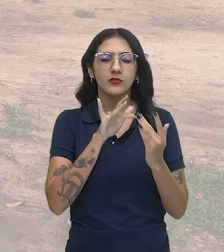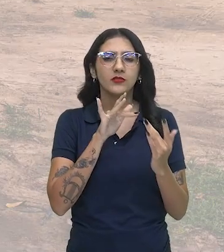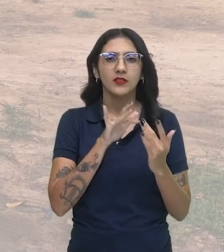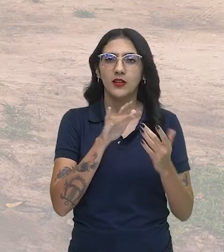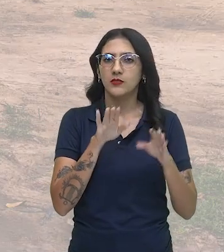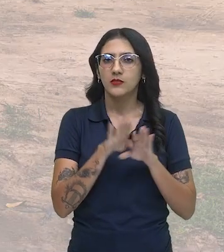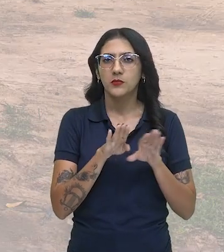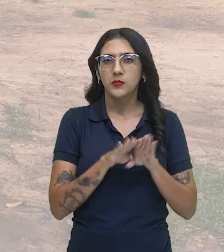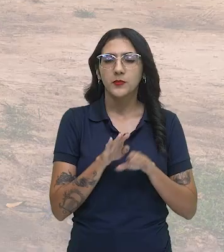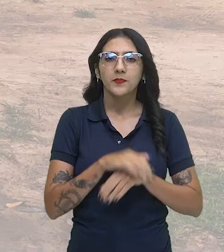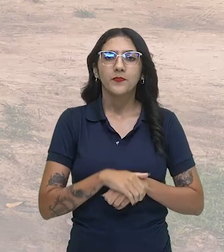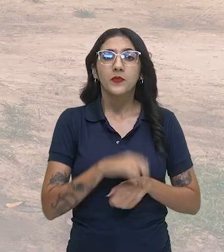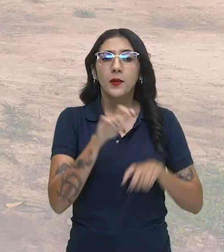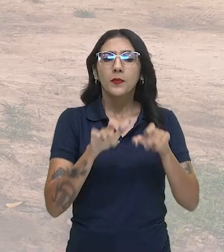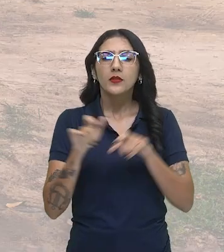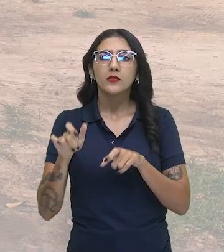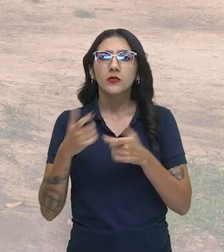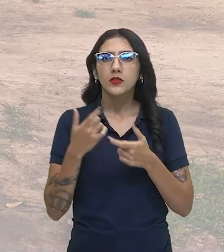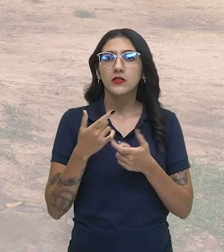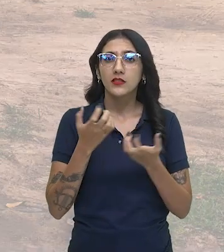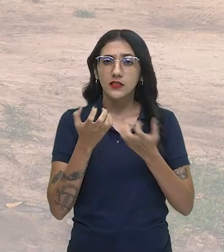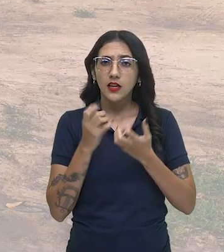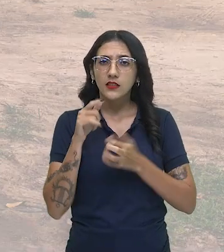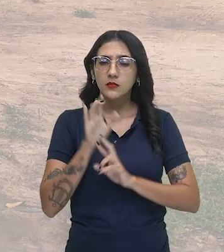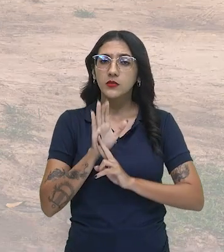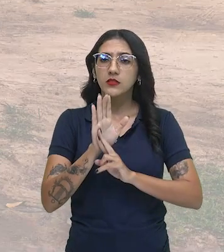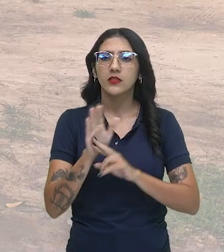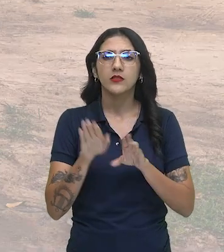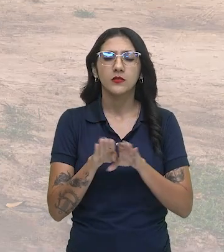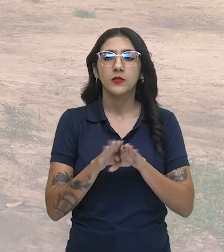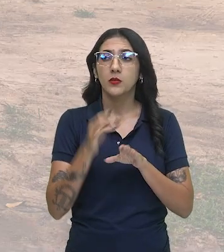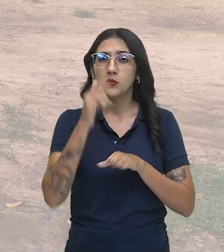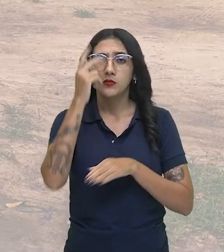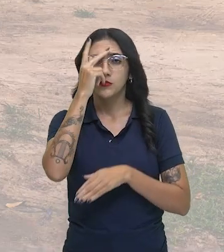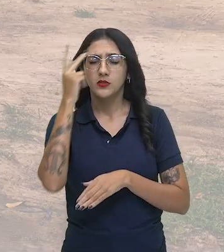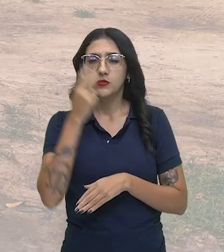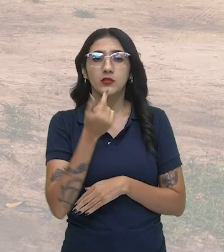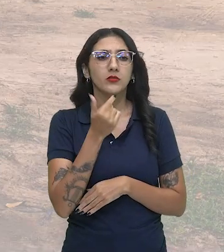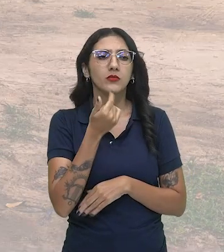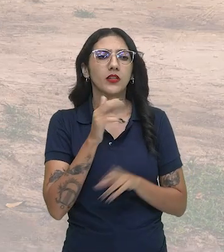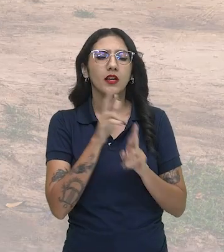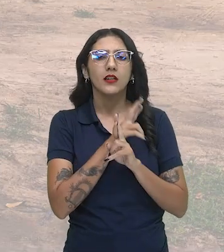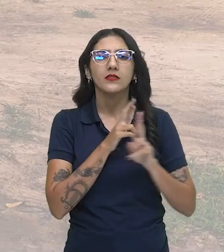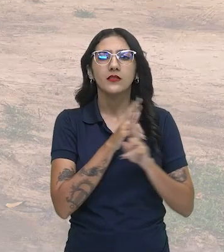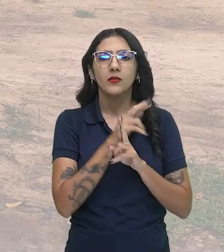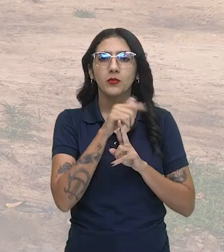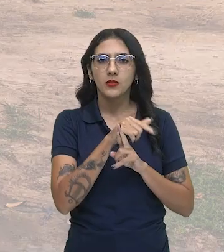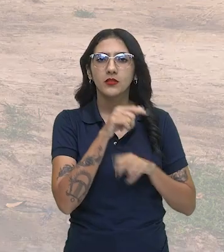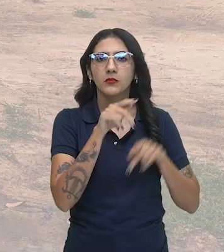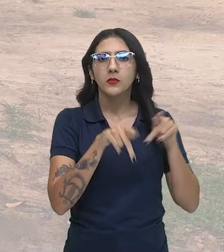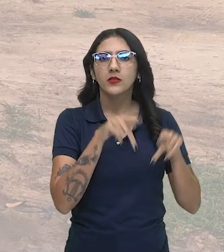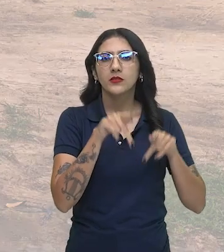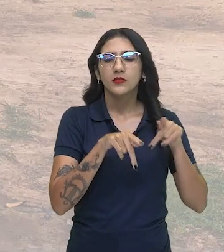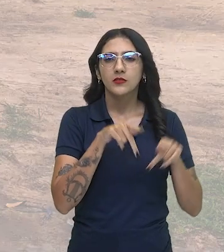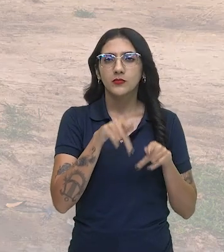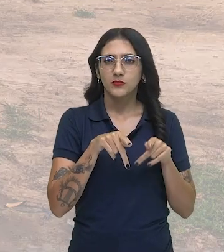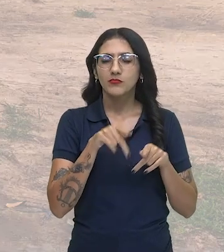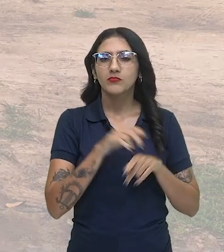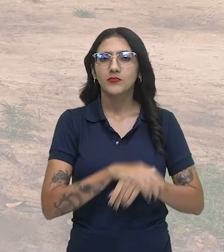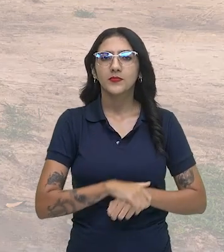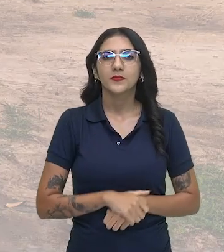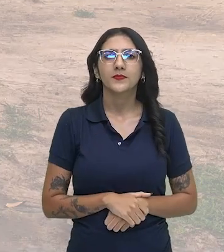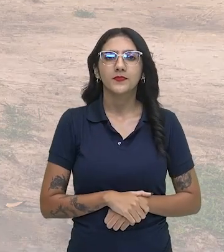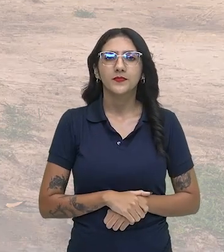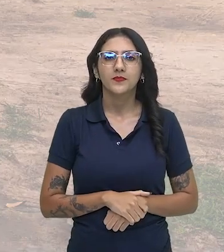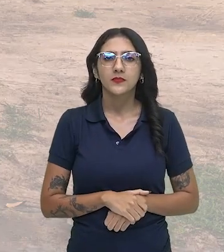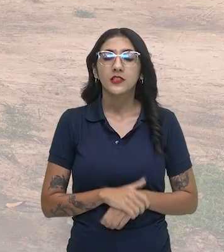Tanto pessoas que buscam essa representatividade, quanto pessoas que não pertencem a comunidades indígenas, por causa do reconhecimento, né, professor? É verdade,